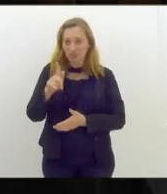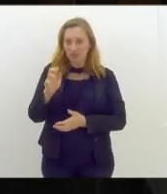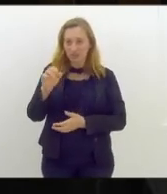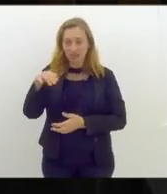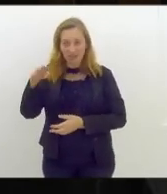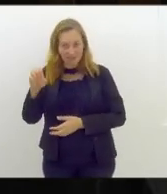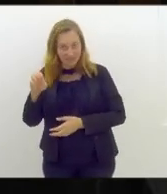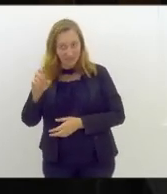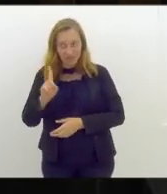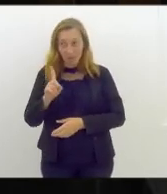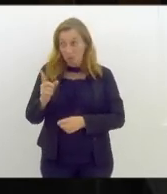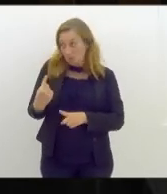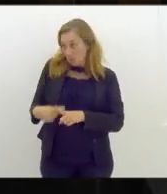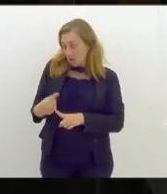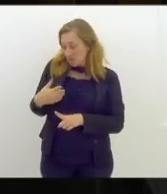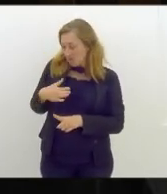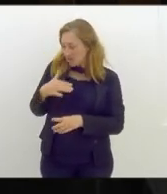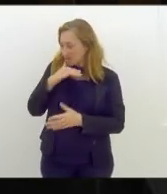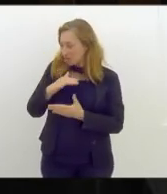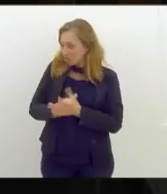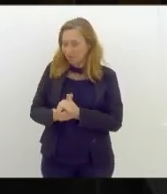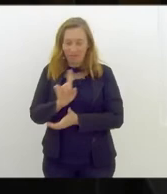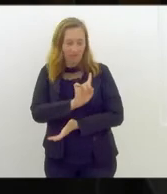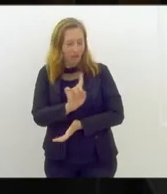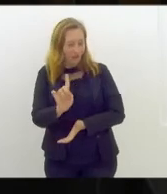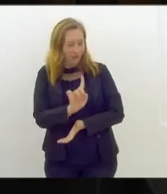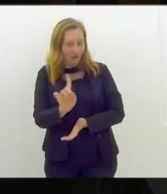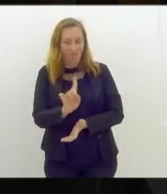Não porque é minha esposa, isso vai ser